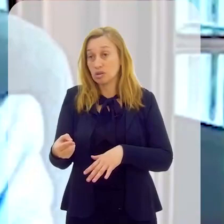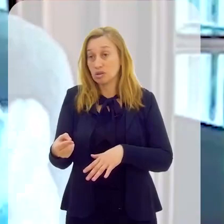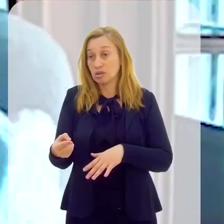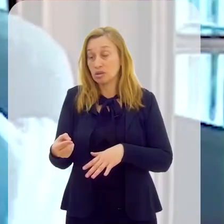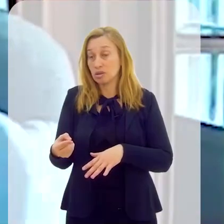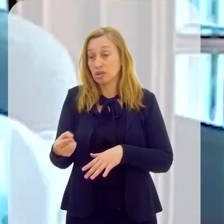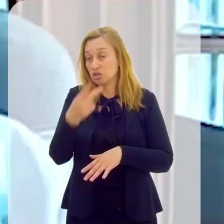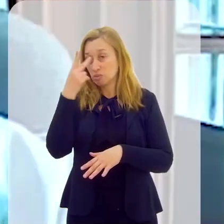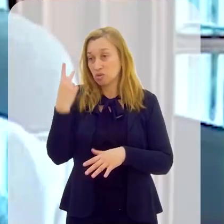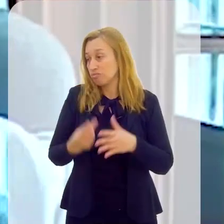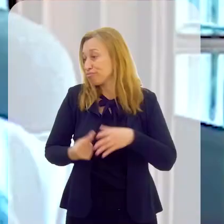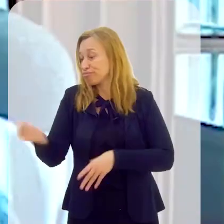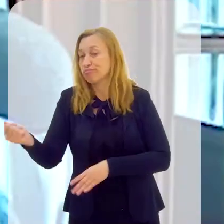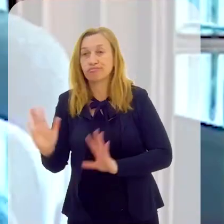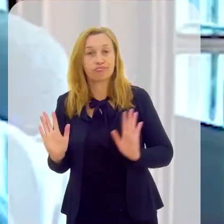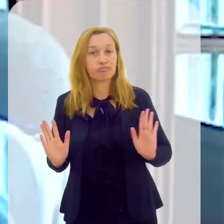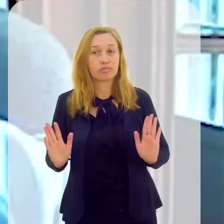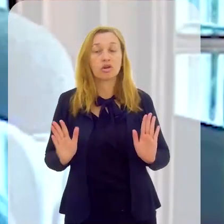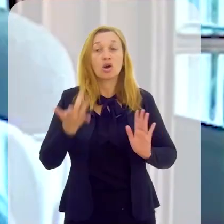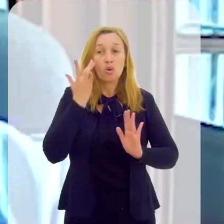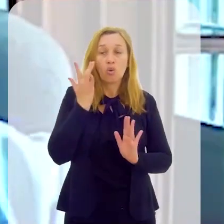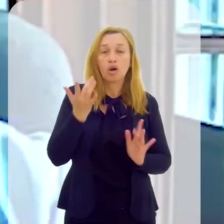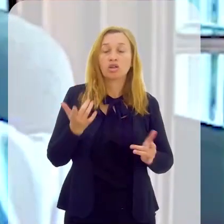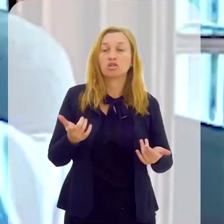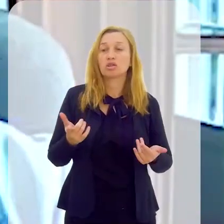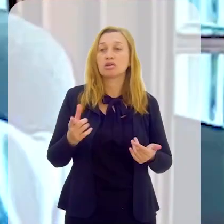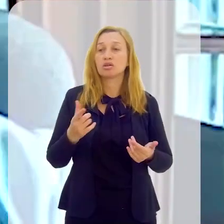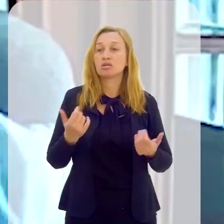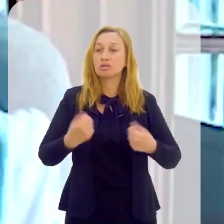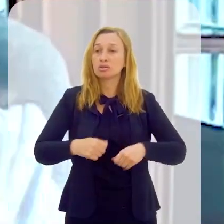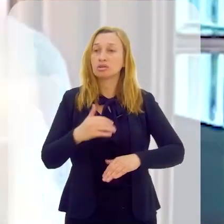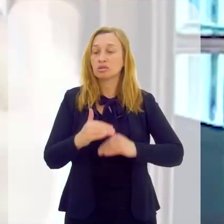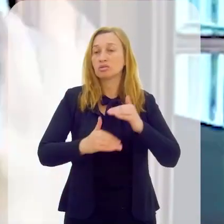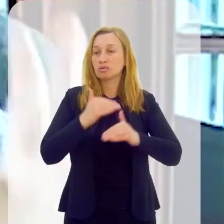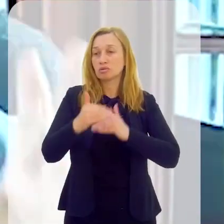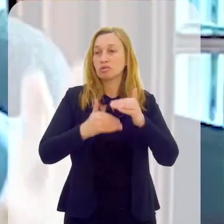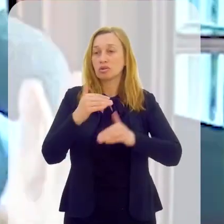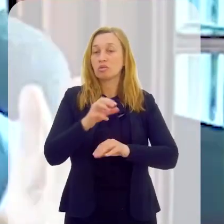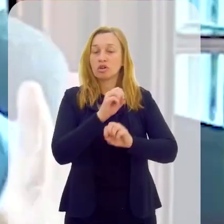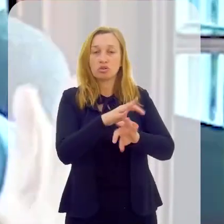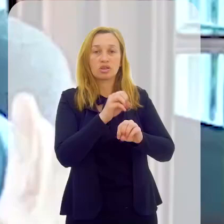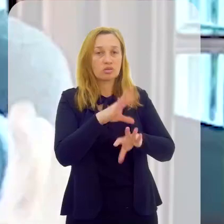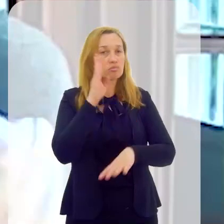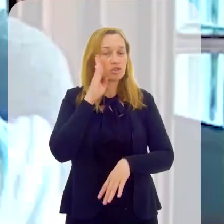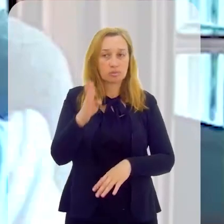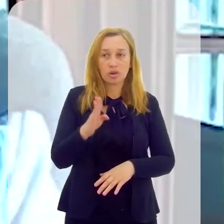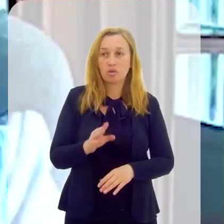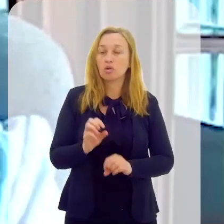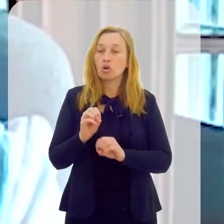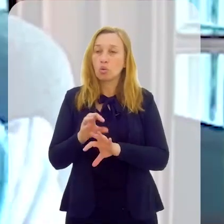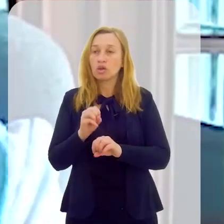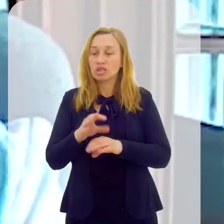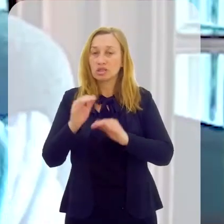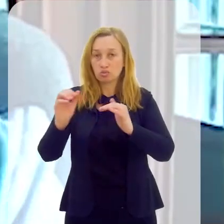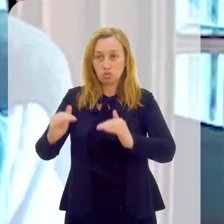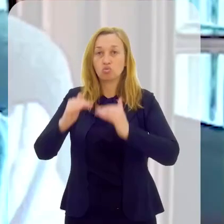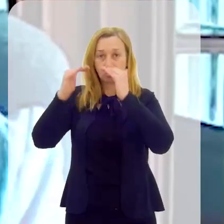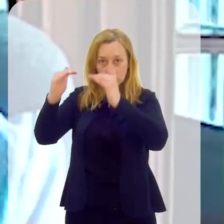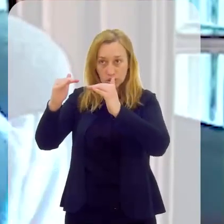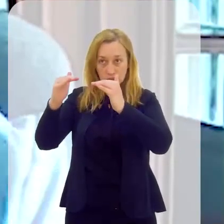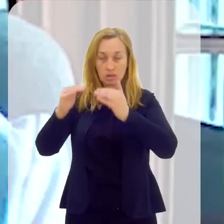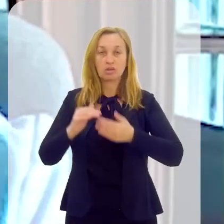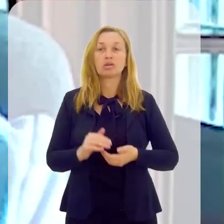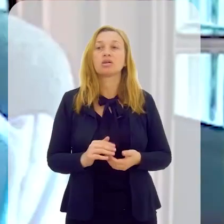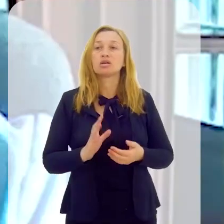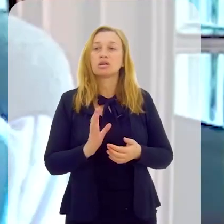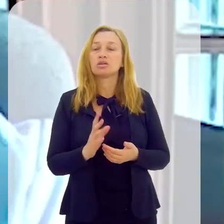o pessoal vai embora, né? Então, é preciso que haja um desenvolvimento mais harmonioso. A educação é fundamental. O